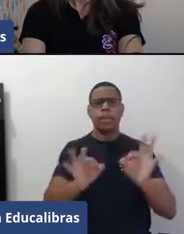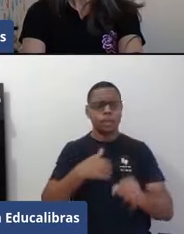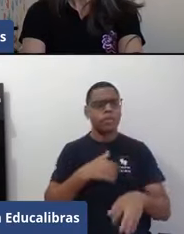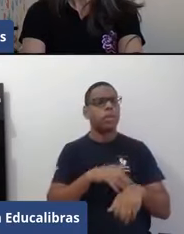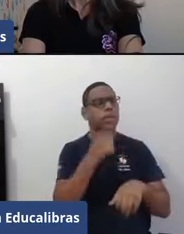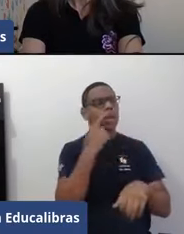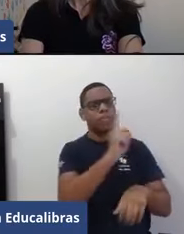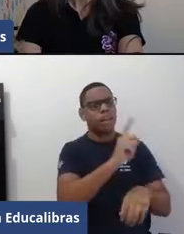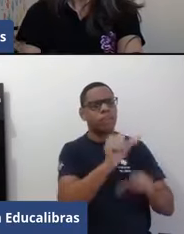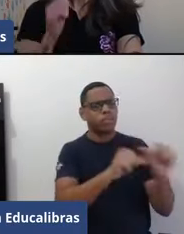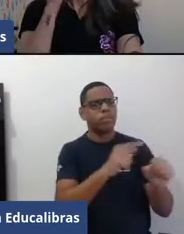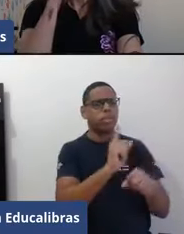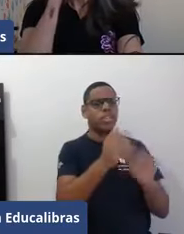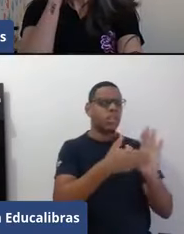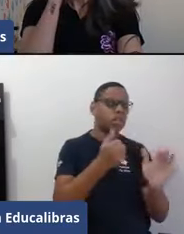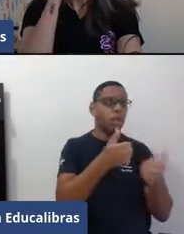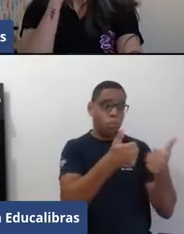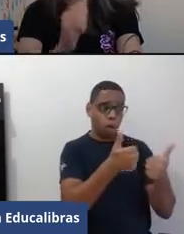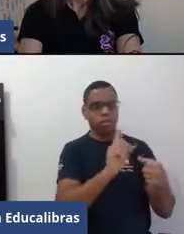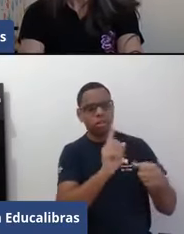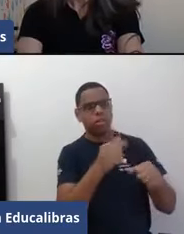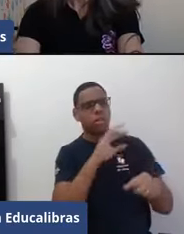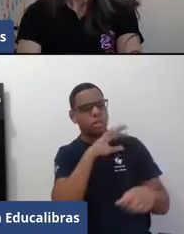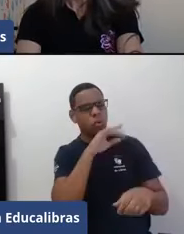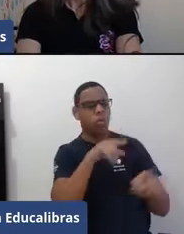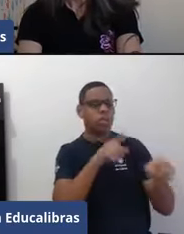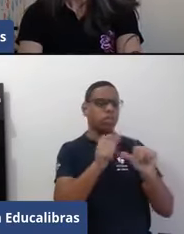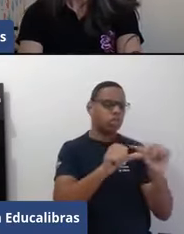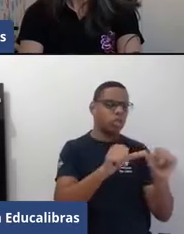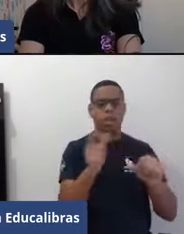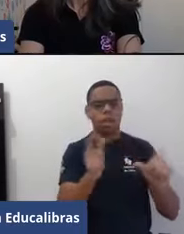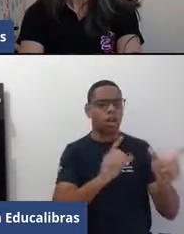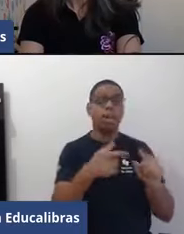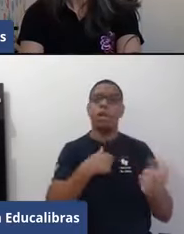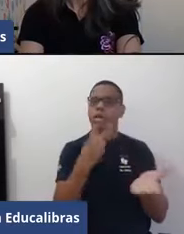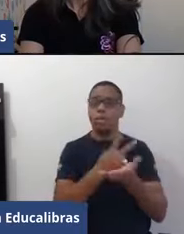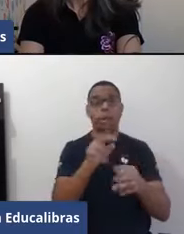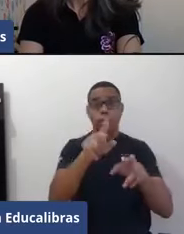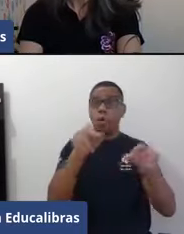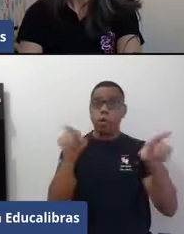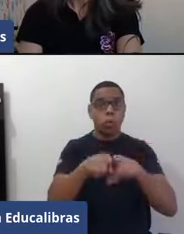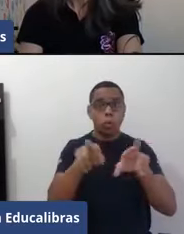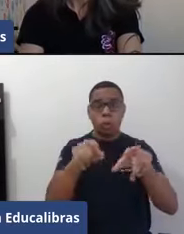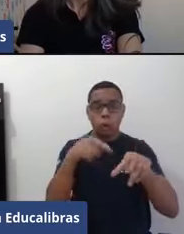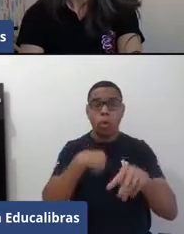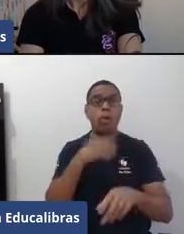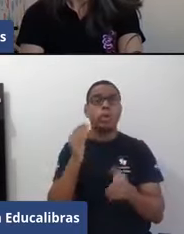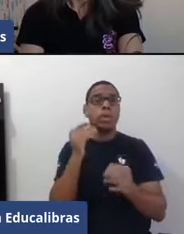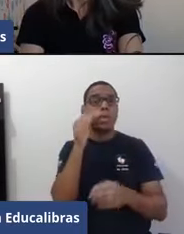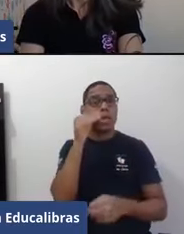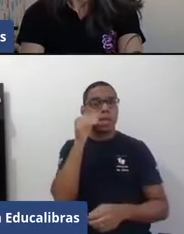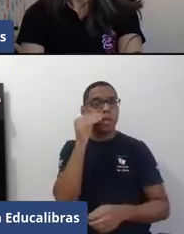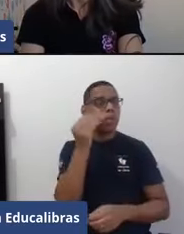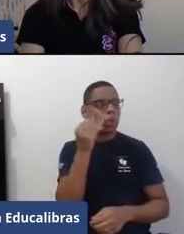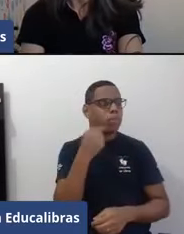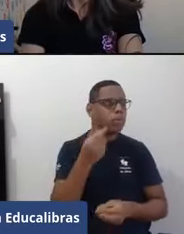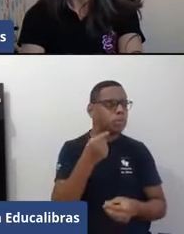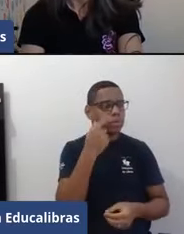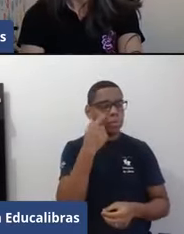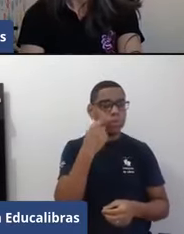estou falando, precisa disso, é melhor isso, vamos testar. Você tem que ter essa curiosidade de fazer isso. Eu, nos últimos tempos, não